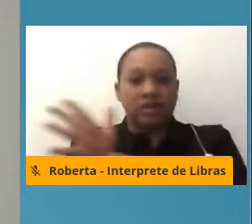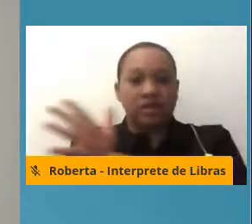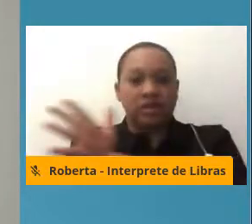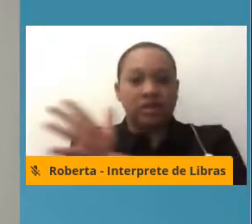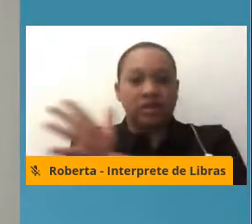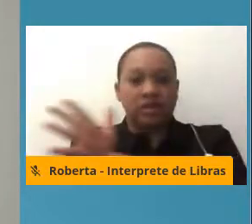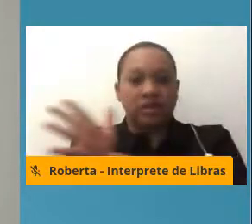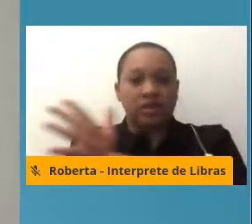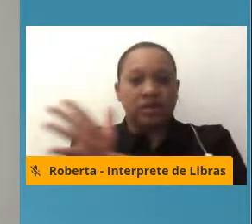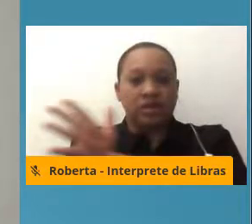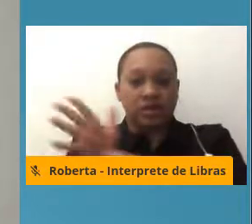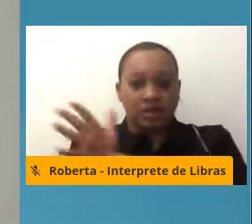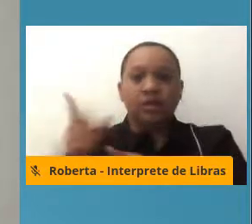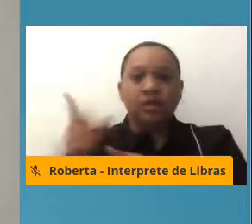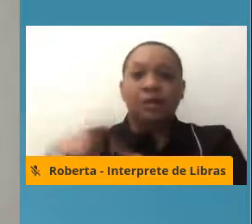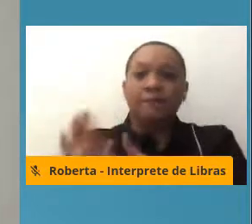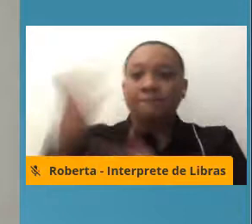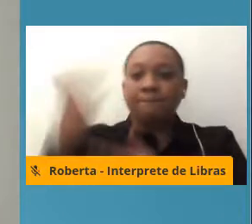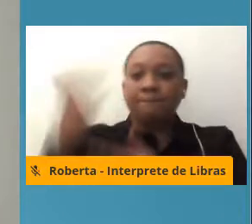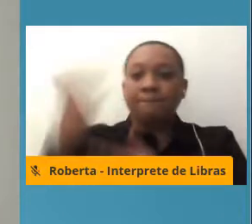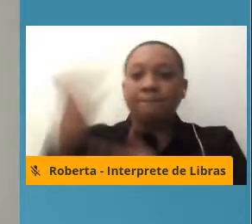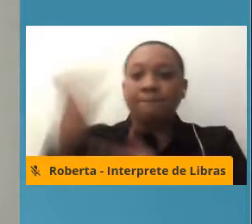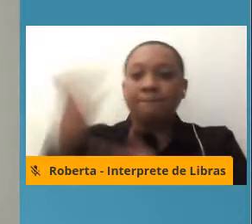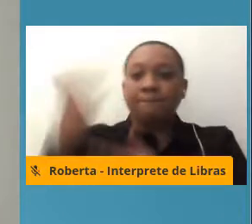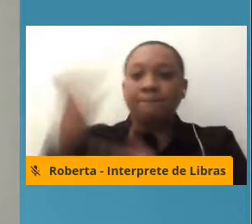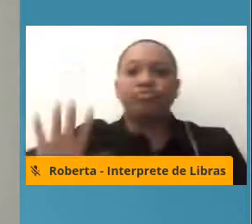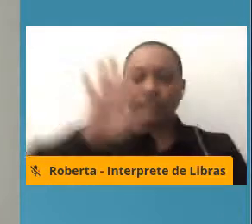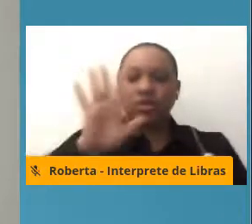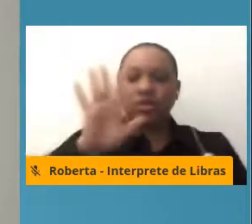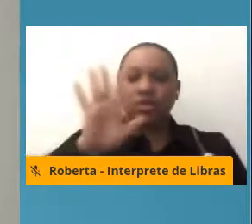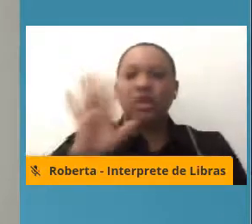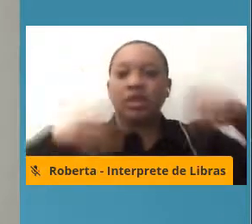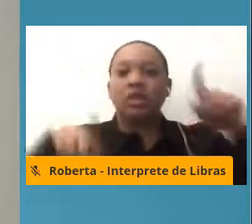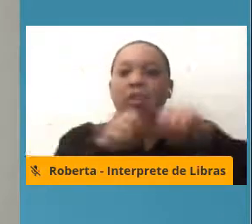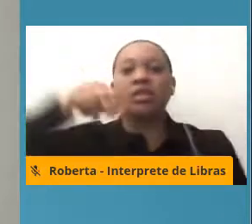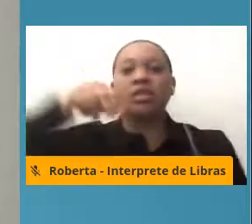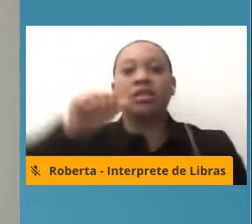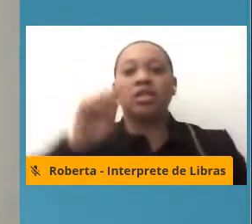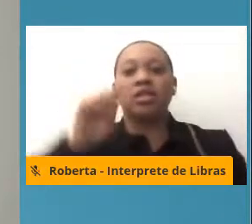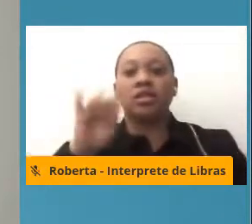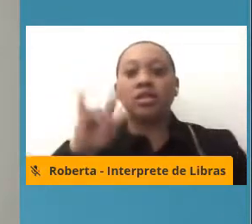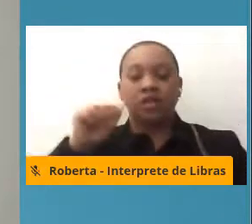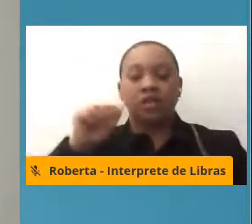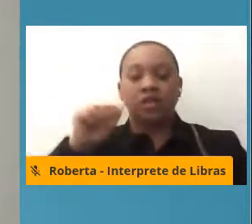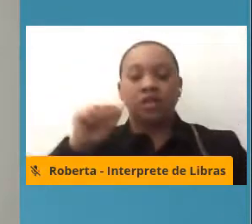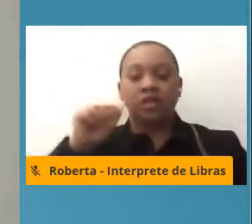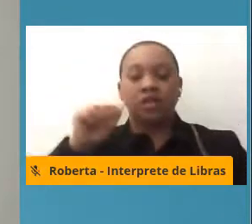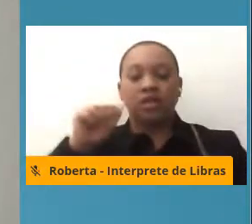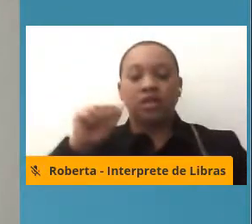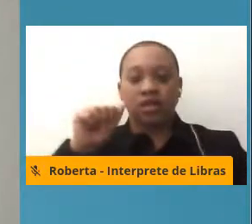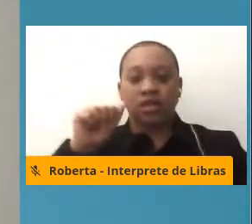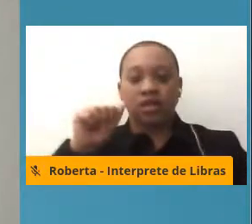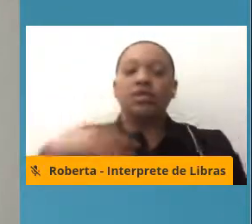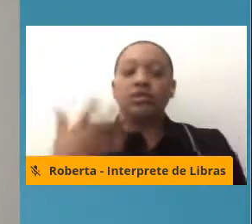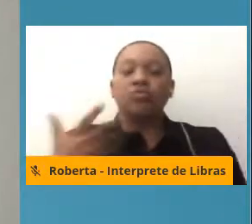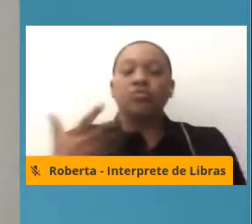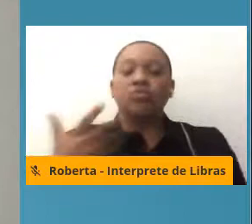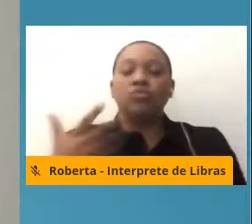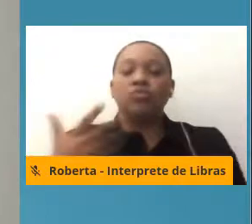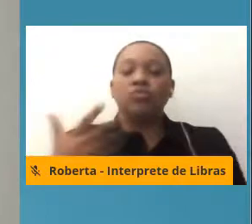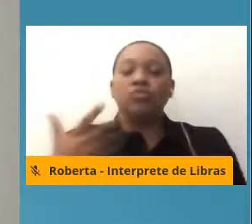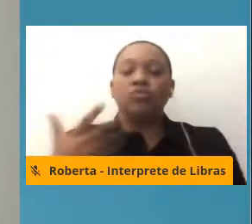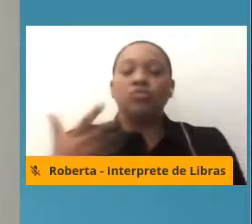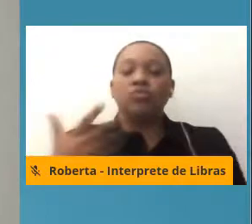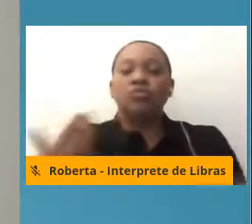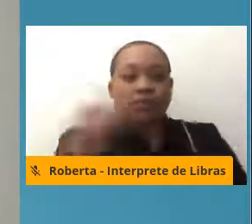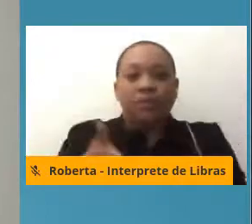Natália Pasternak, então a gente convida a todos para prestigiarem o evento nacional também. Tá? E, obviamente, o Pint of Science